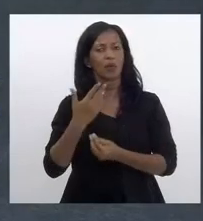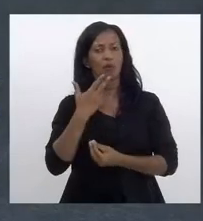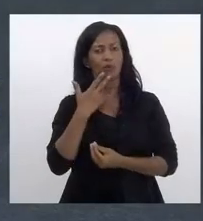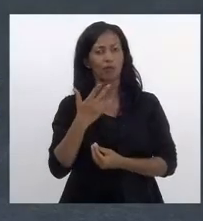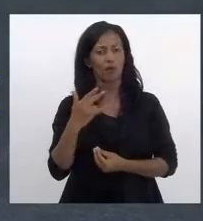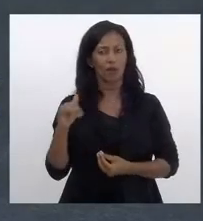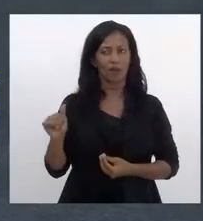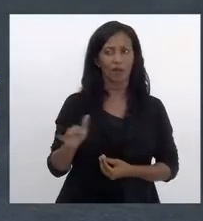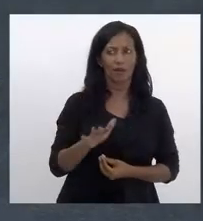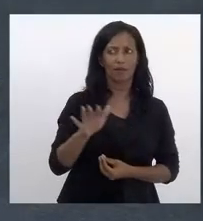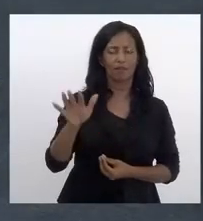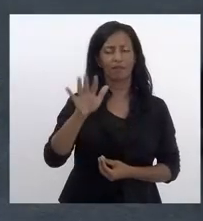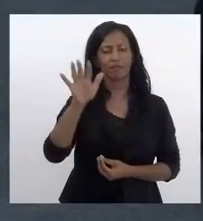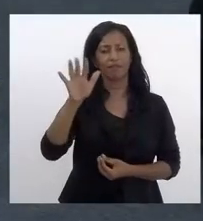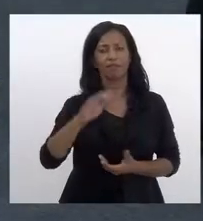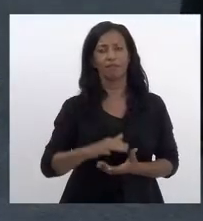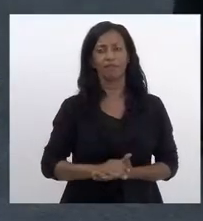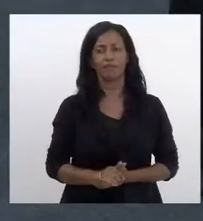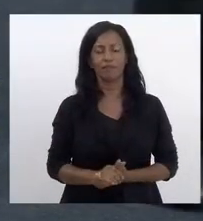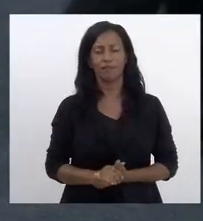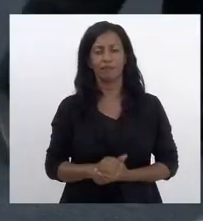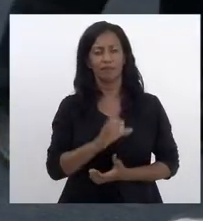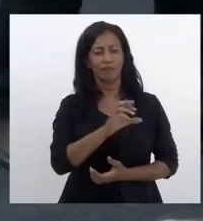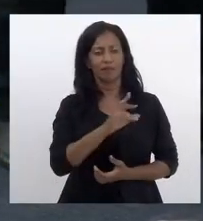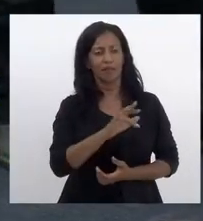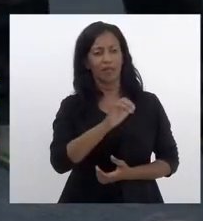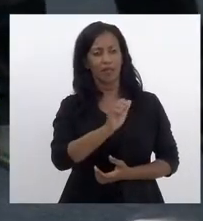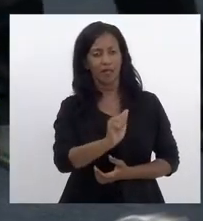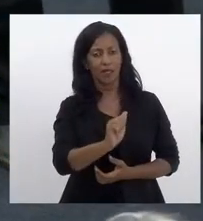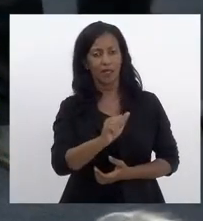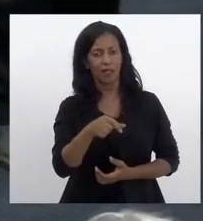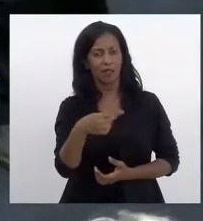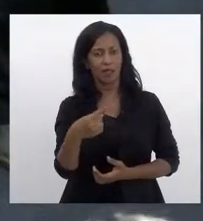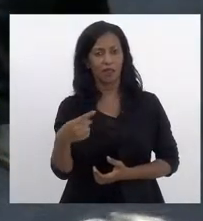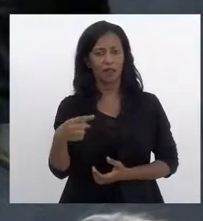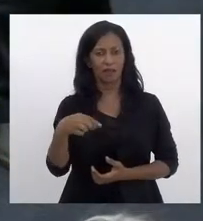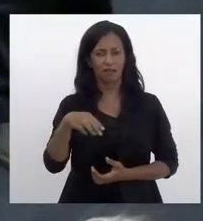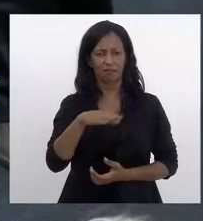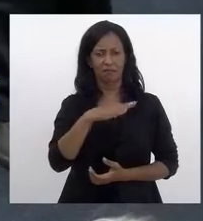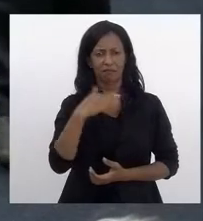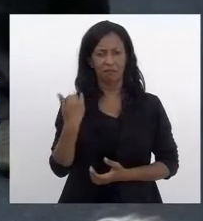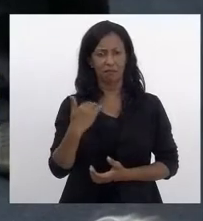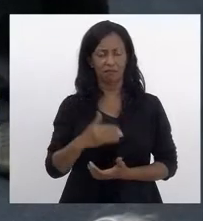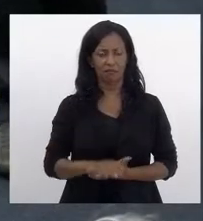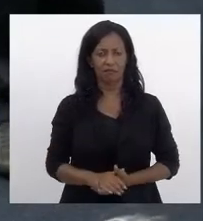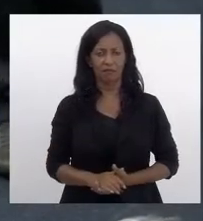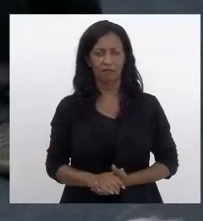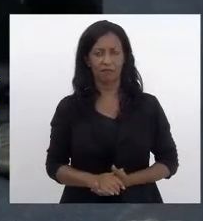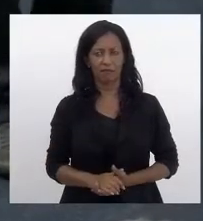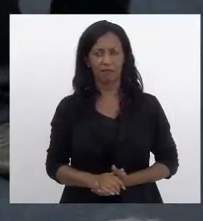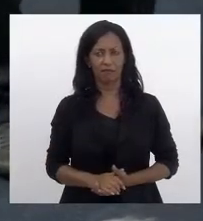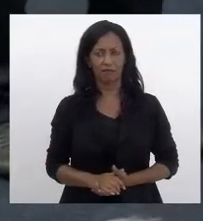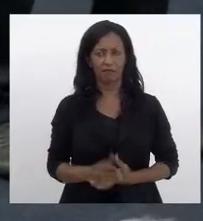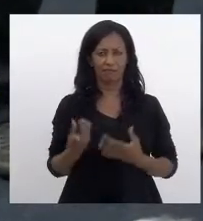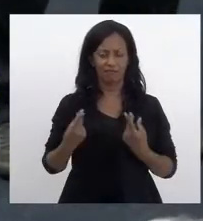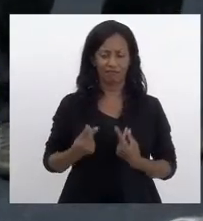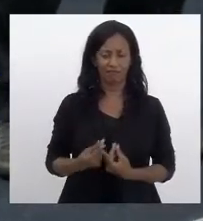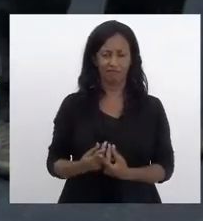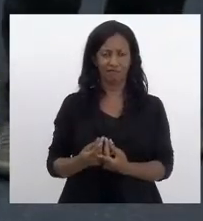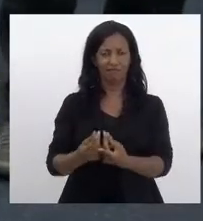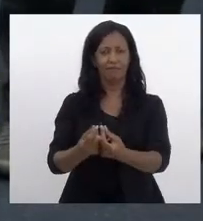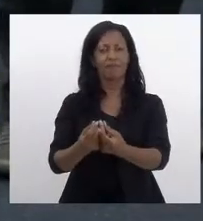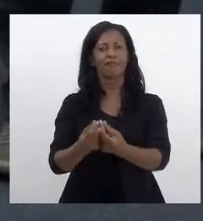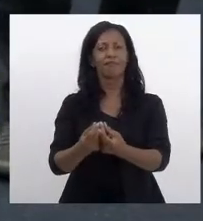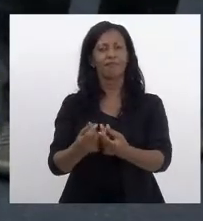nas favelas, senhor presidente, cria não morre, cria se eterniza.